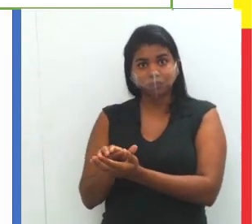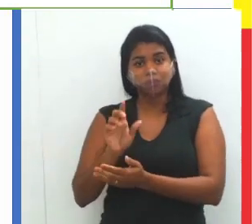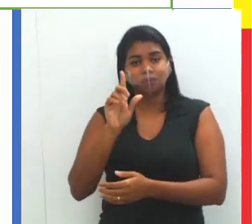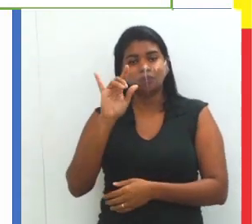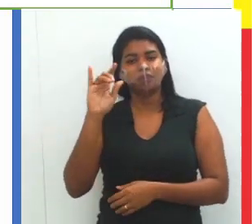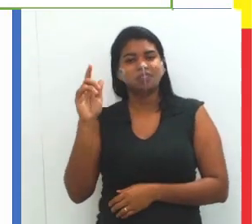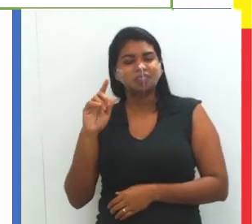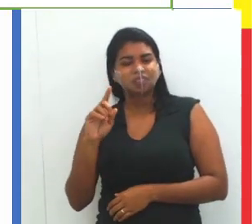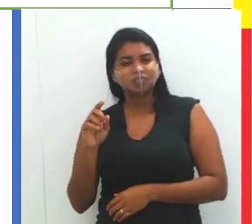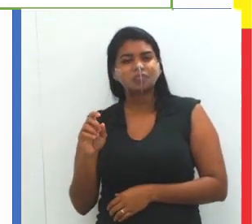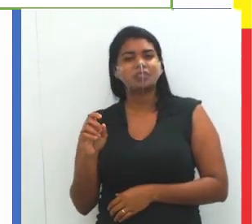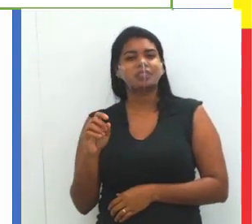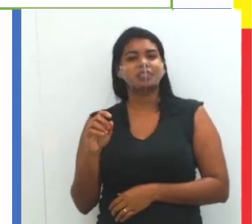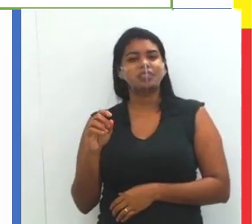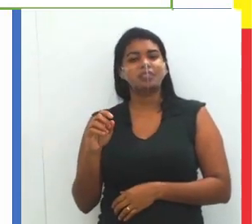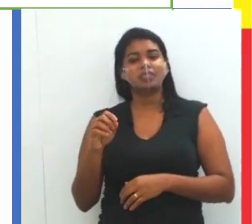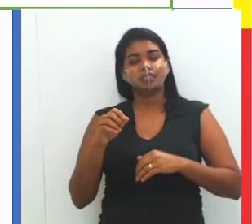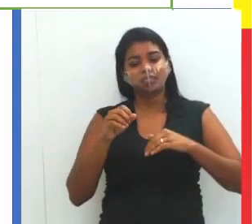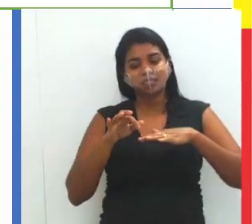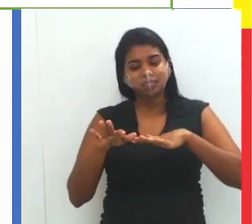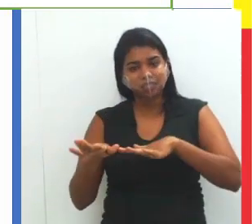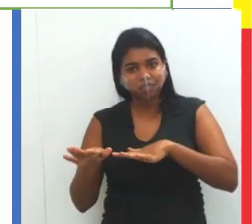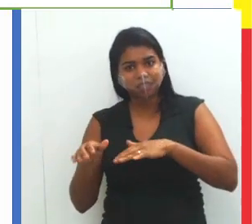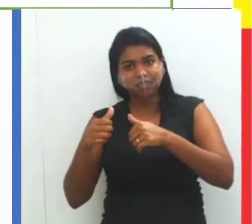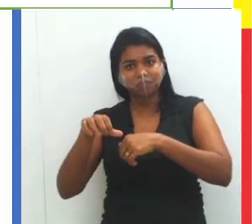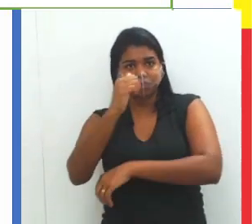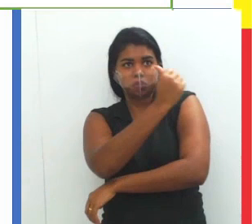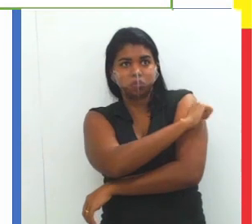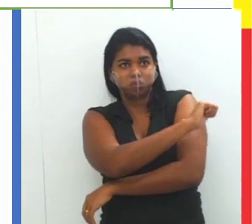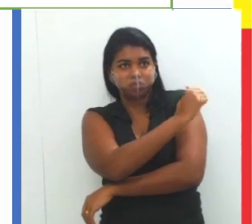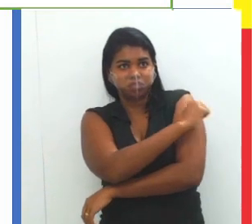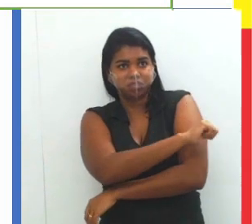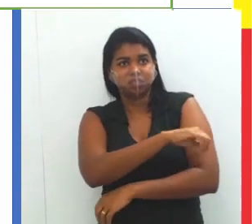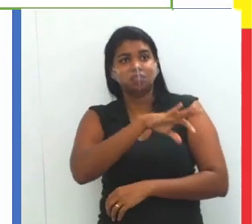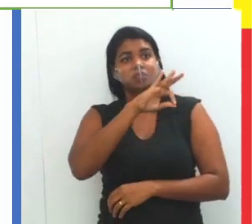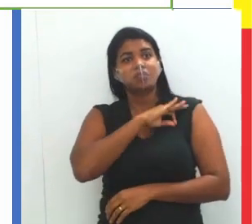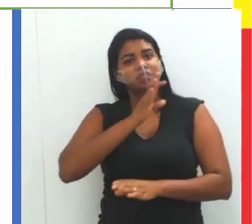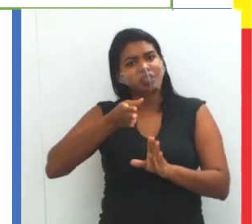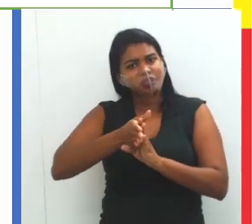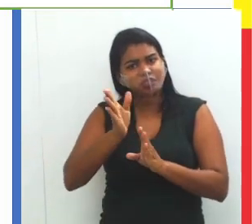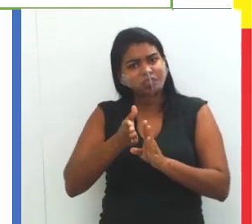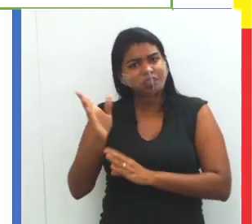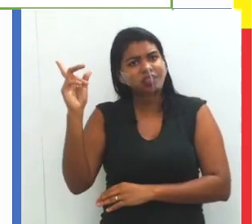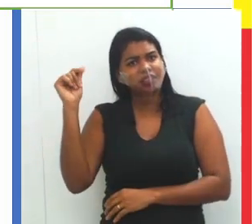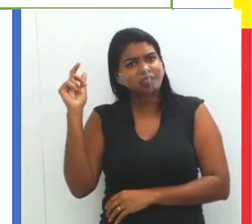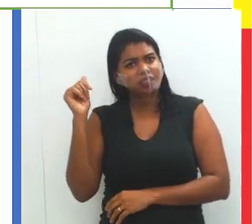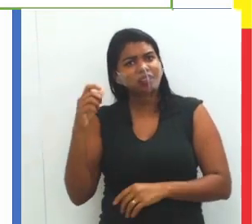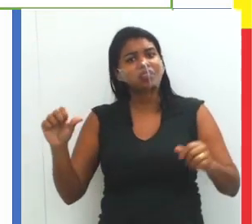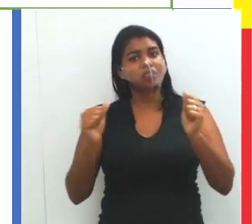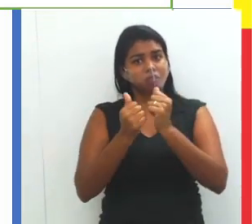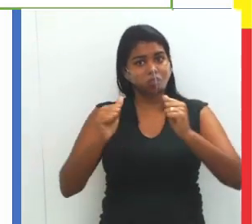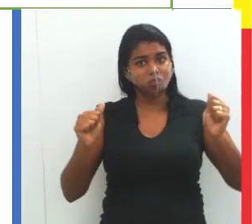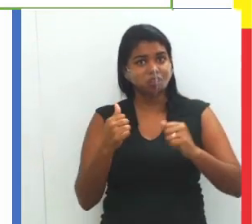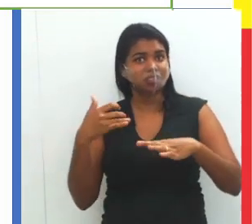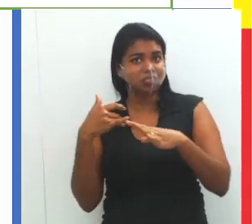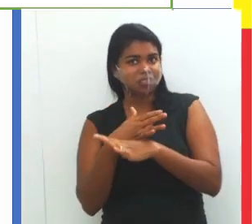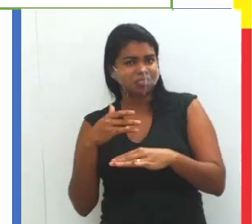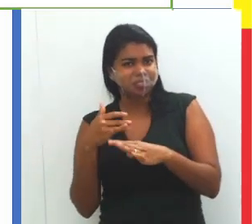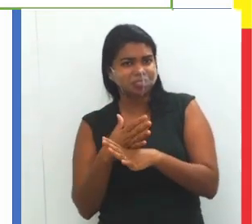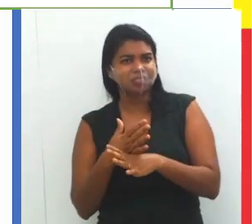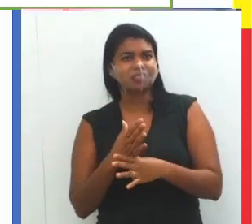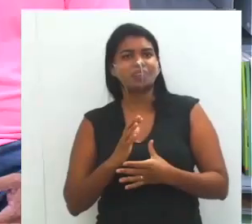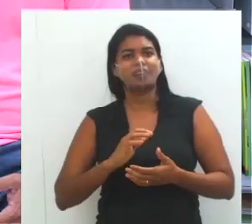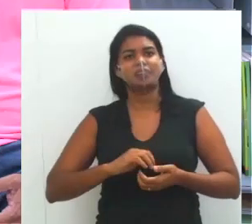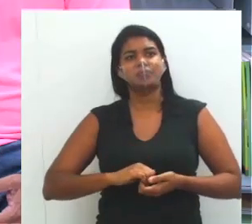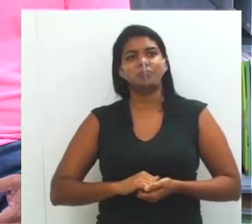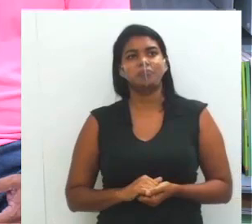Luiz Gonzaga ficou no batalhão de guardas do Rio de Janeiro, quando um soldado o aconselhou a ganhar dinheiro tocando na cidade. Veja que